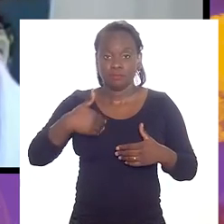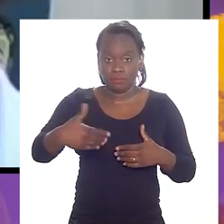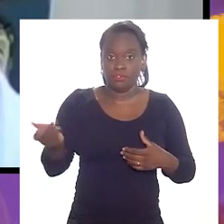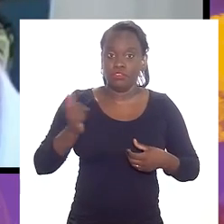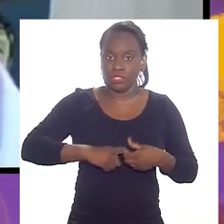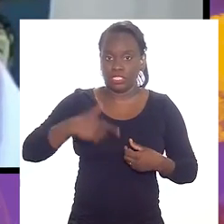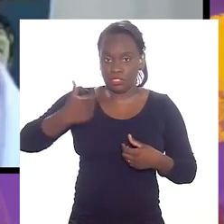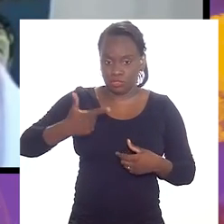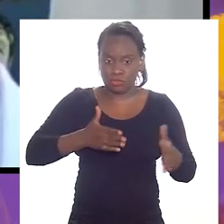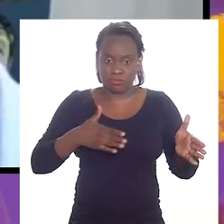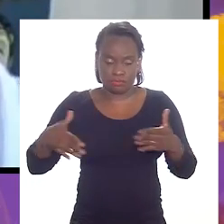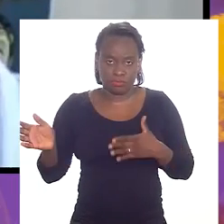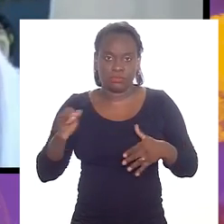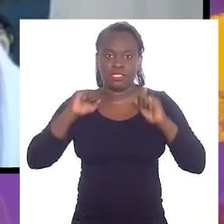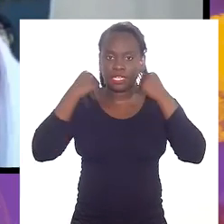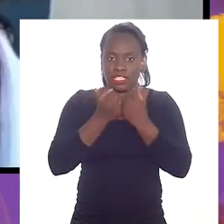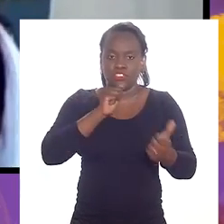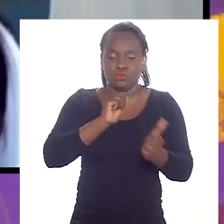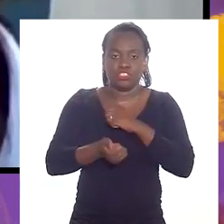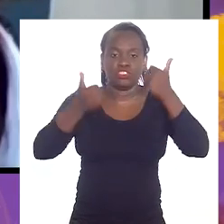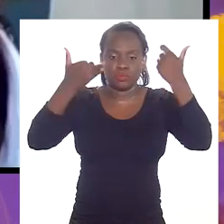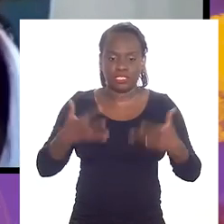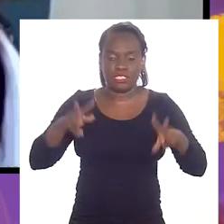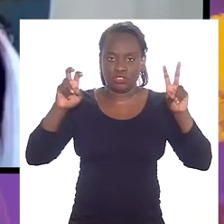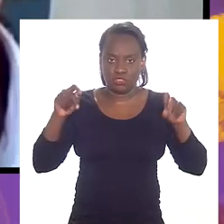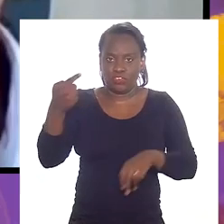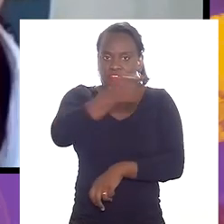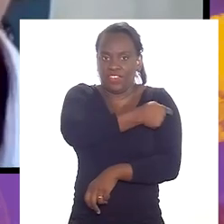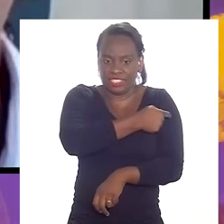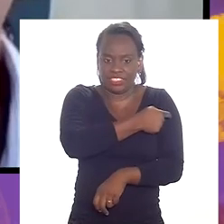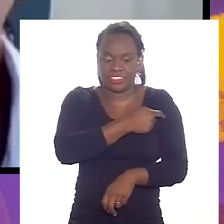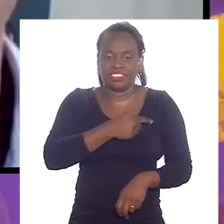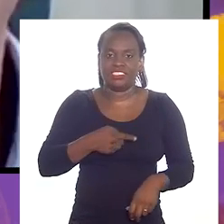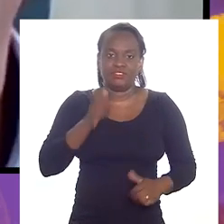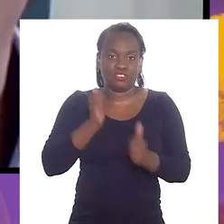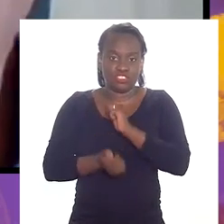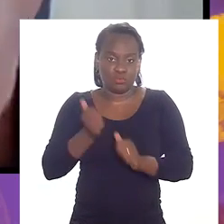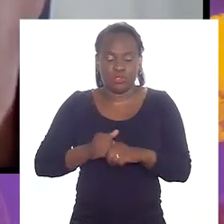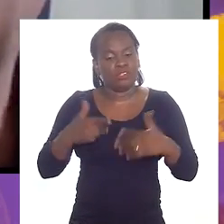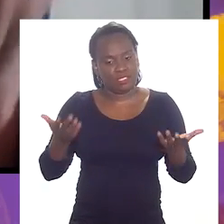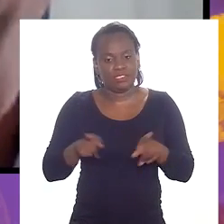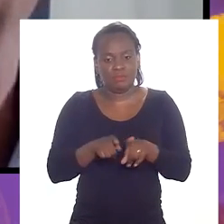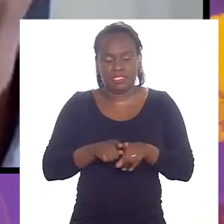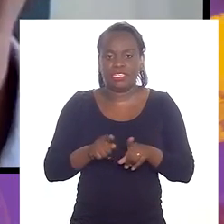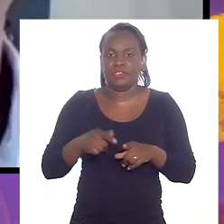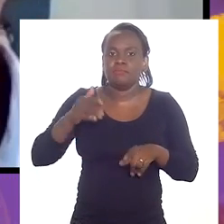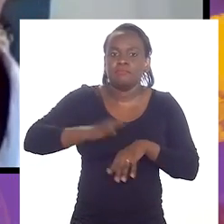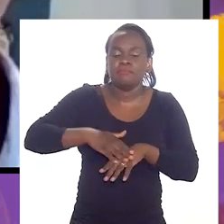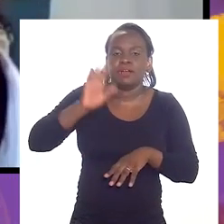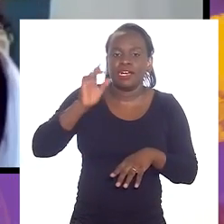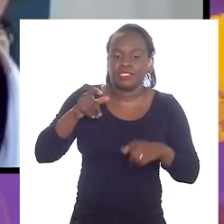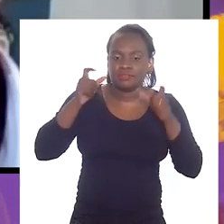nós vamos voltar na segunda parte do a esportiva tratando do assunto vacinas o futebol e claro